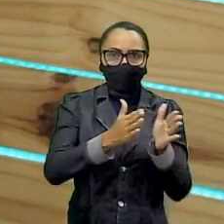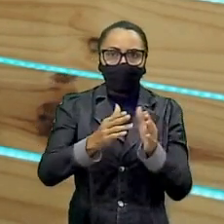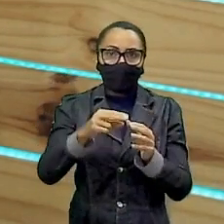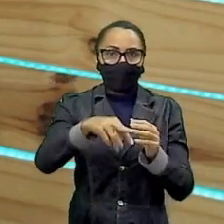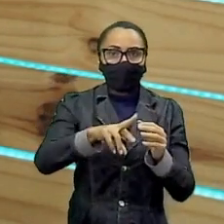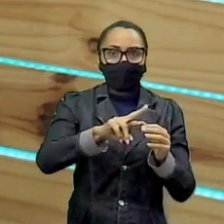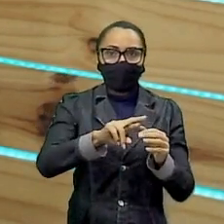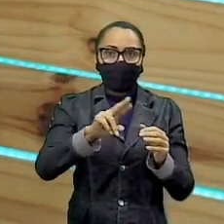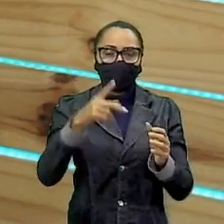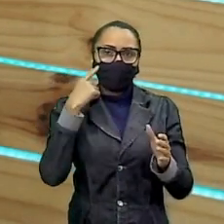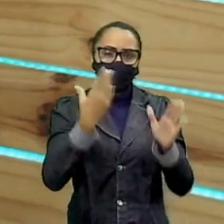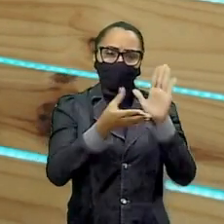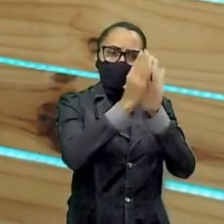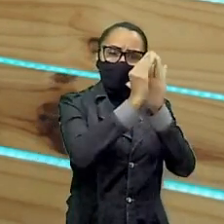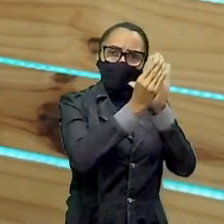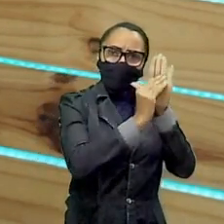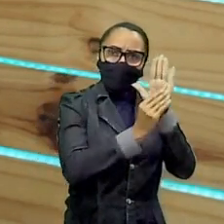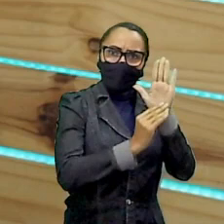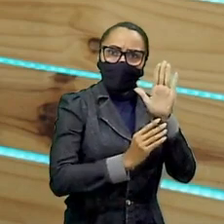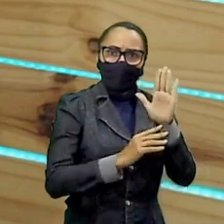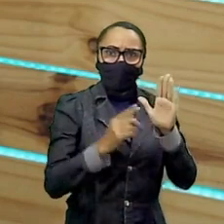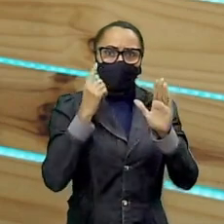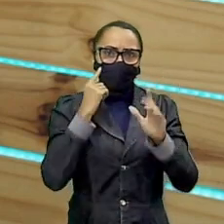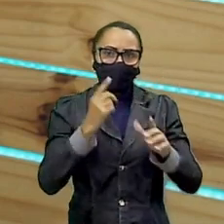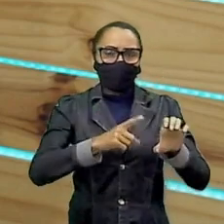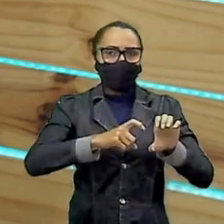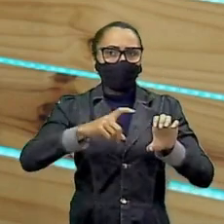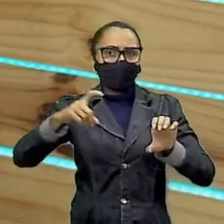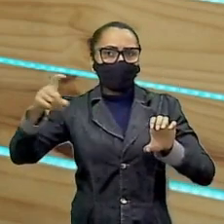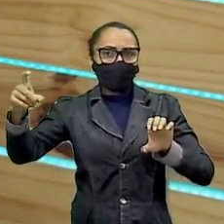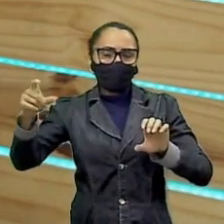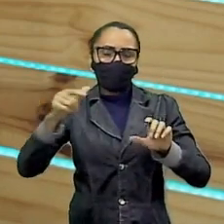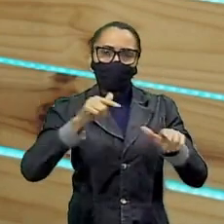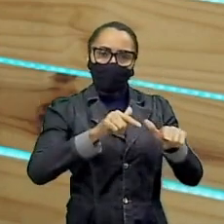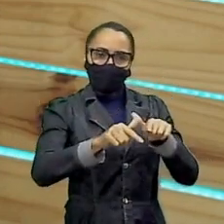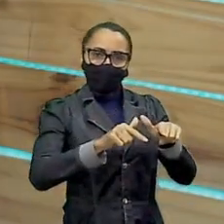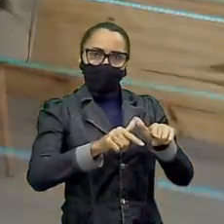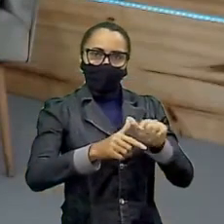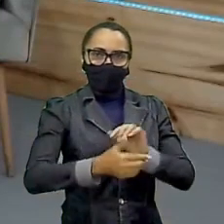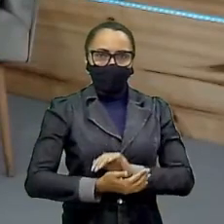NRs e suas implicações para o empreendedor e para o empregado.